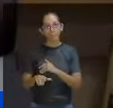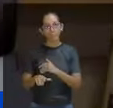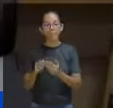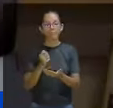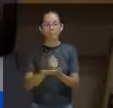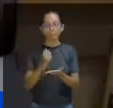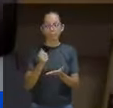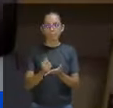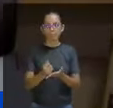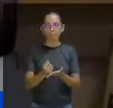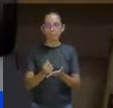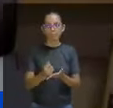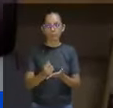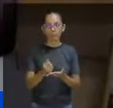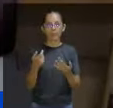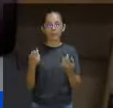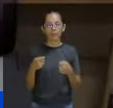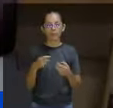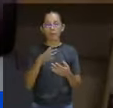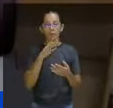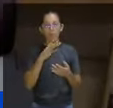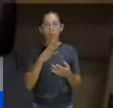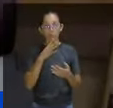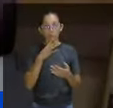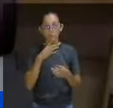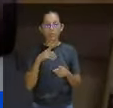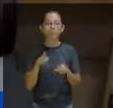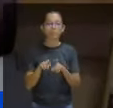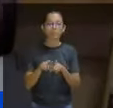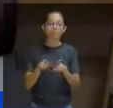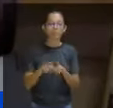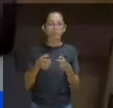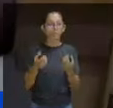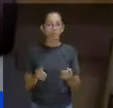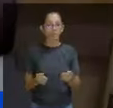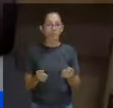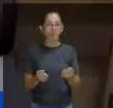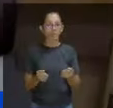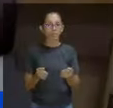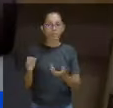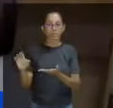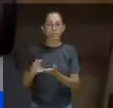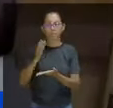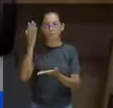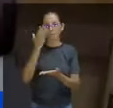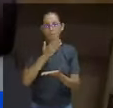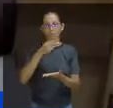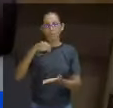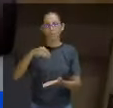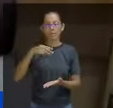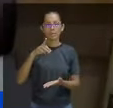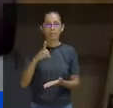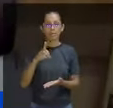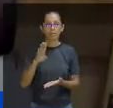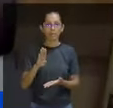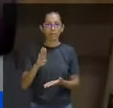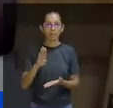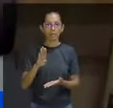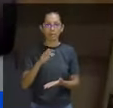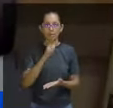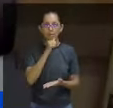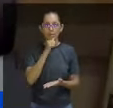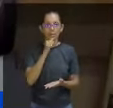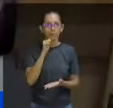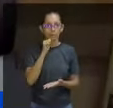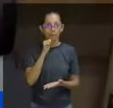essa documentação ela seja conhecida e aprovada, então, a prestação de contas do MDB do Amapá